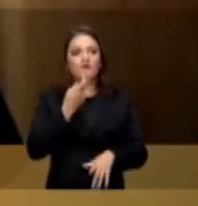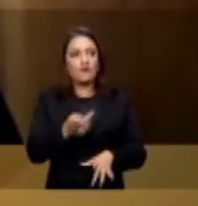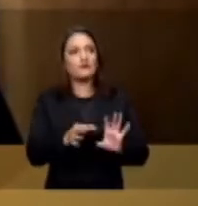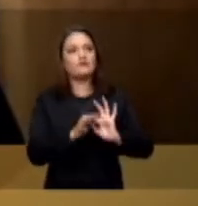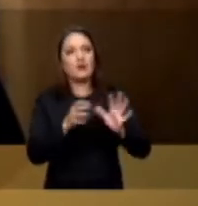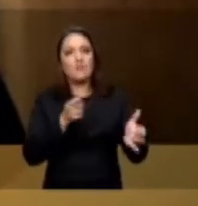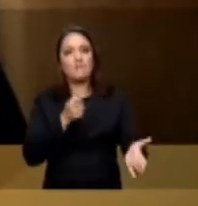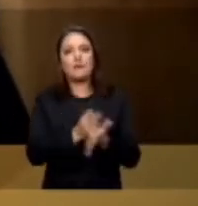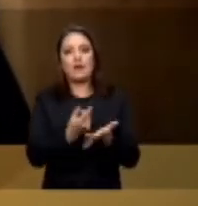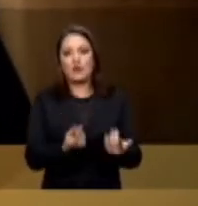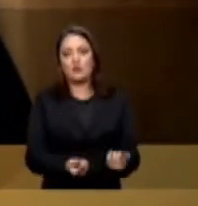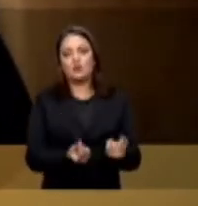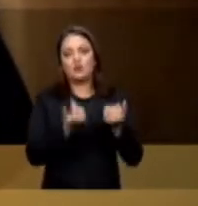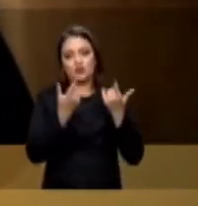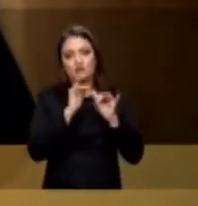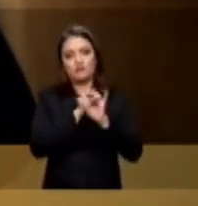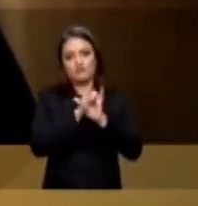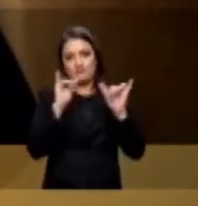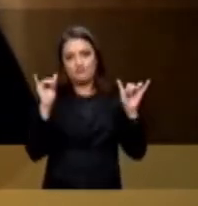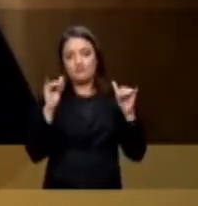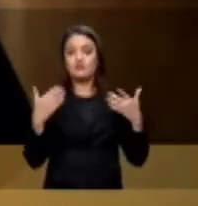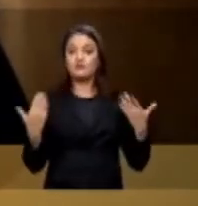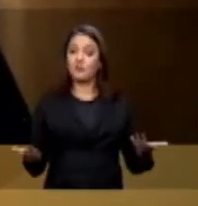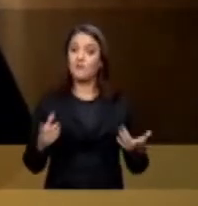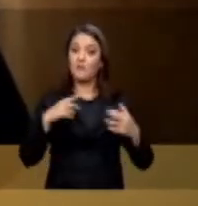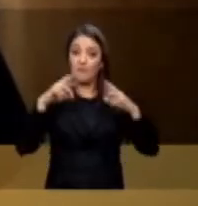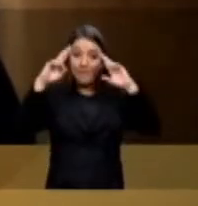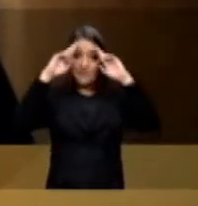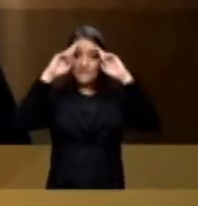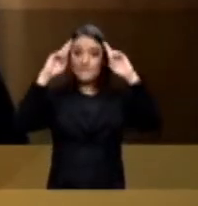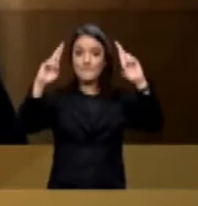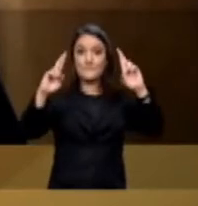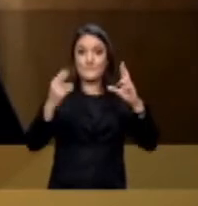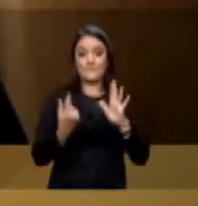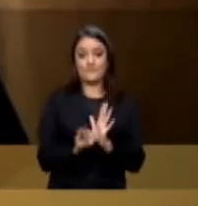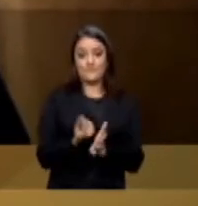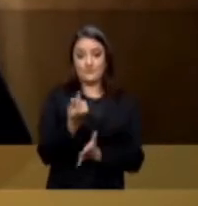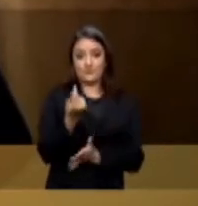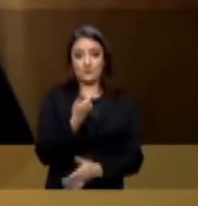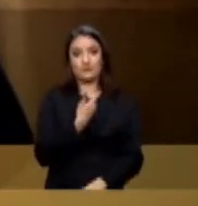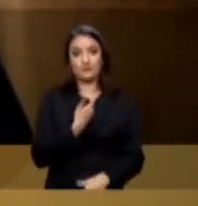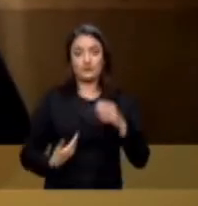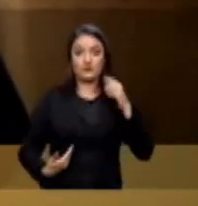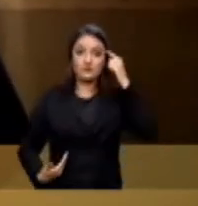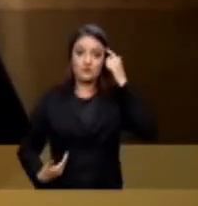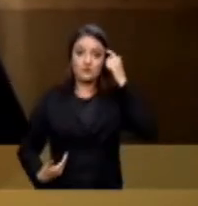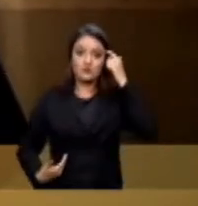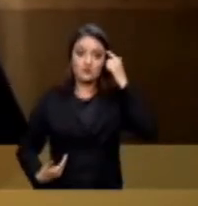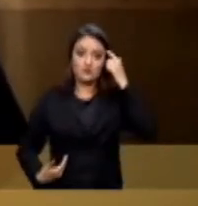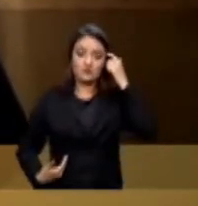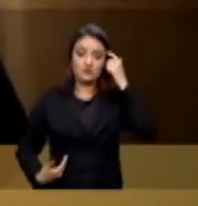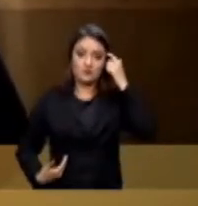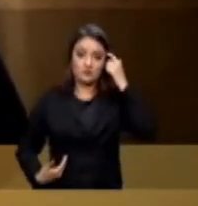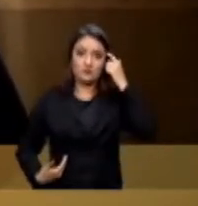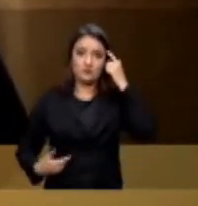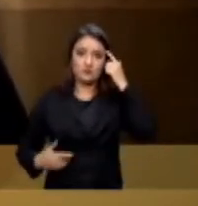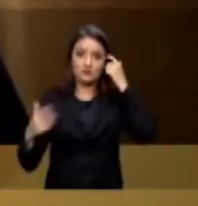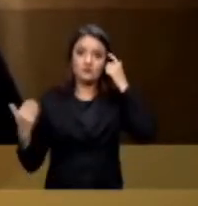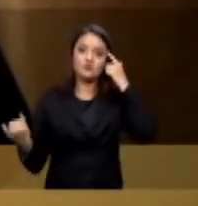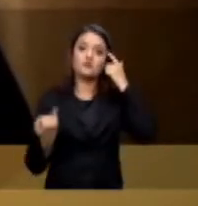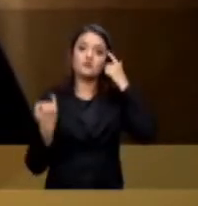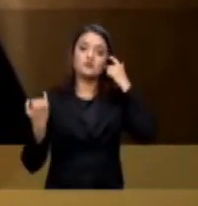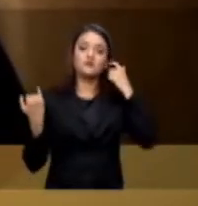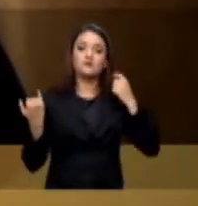eleitoral. E aí há um respeito aos recursos públicos essencialmente necessário